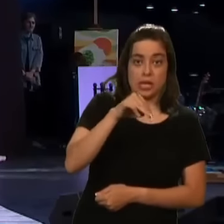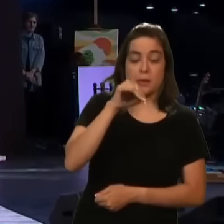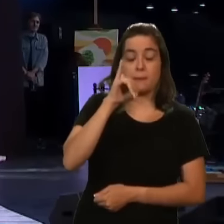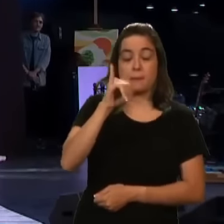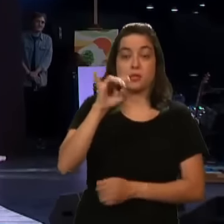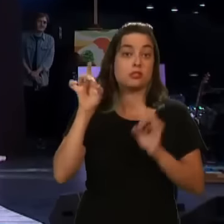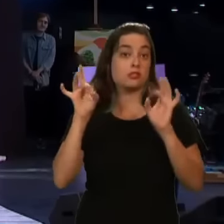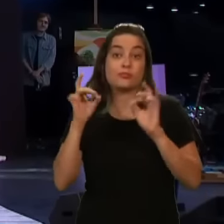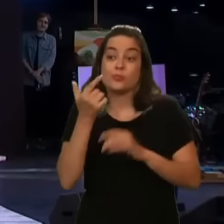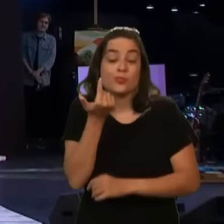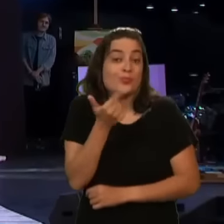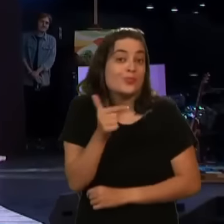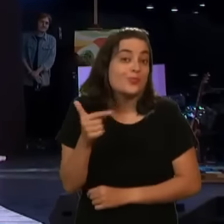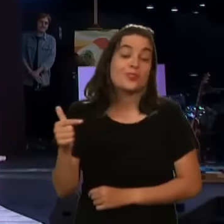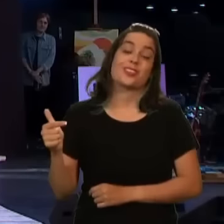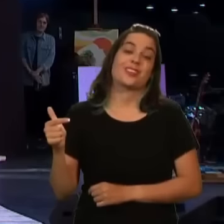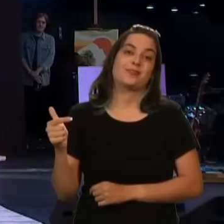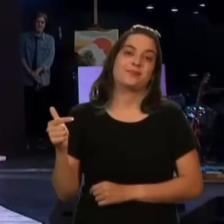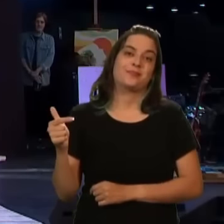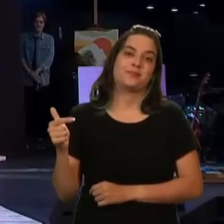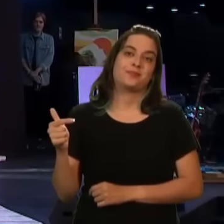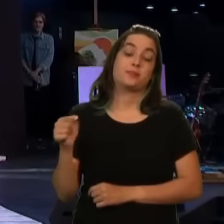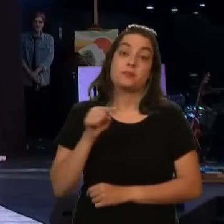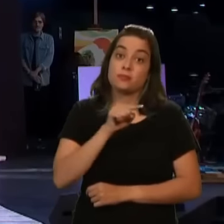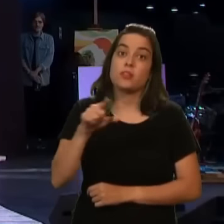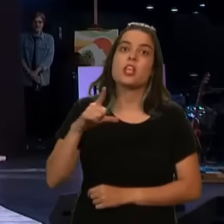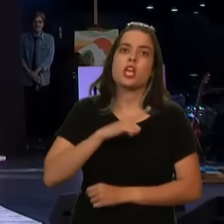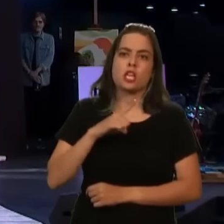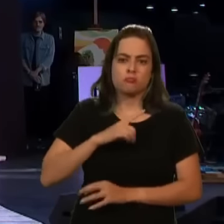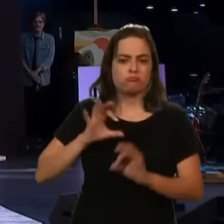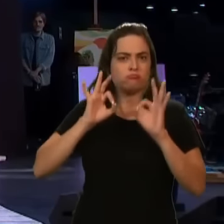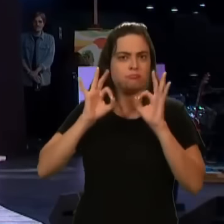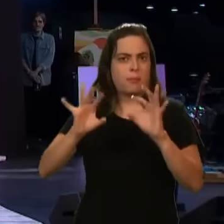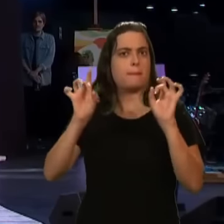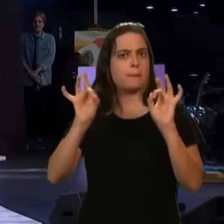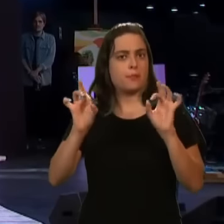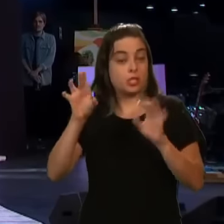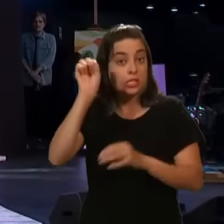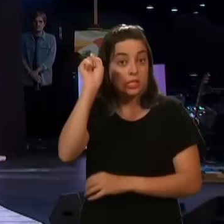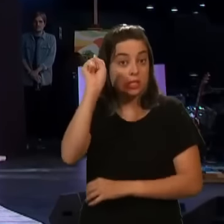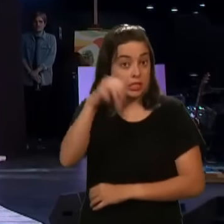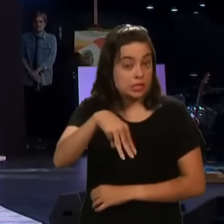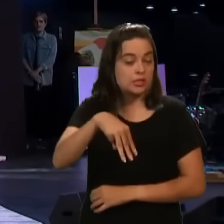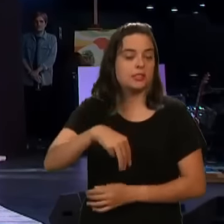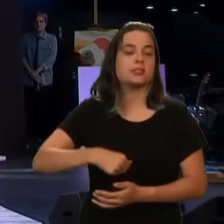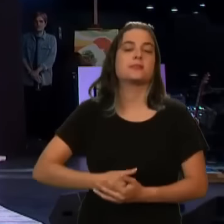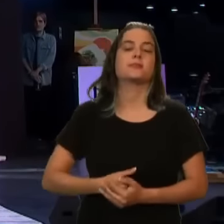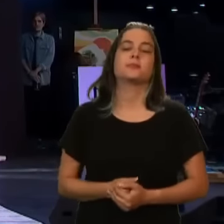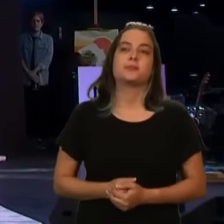existe semi-joia. Você tem joias, ok?